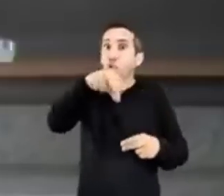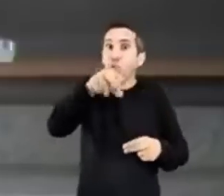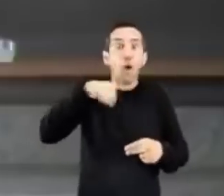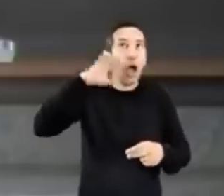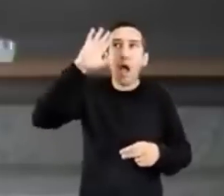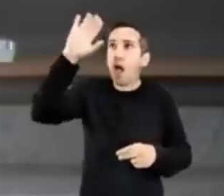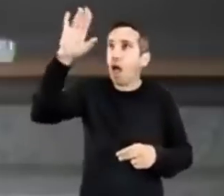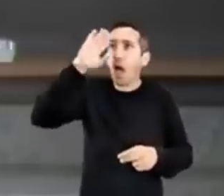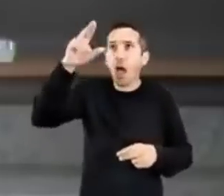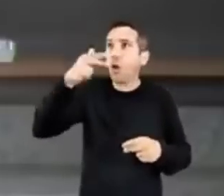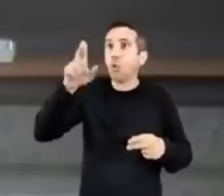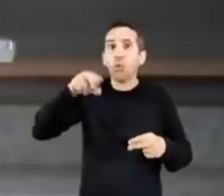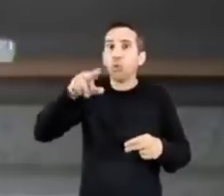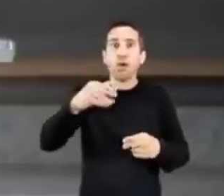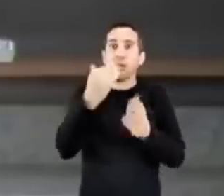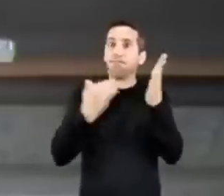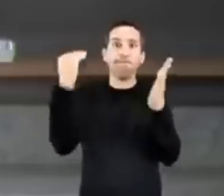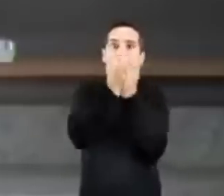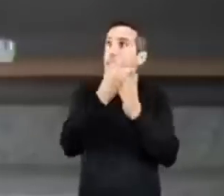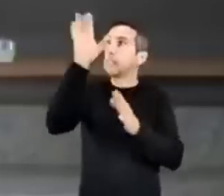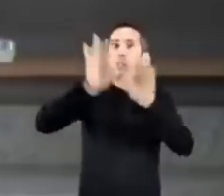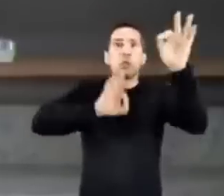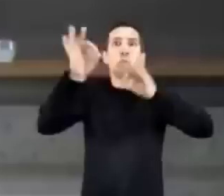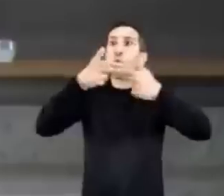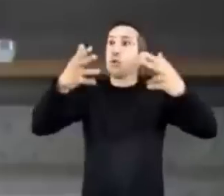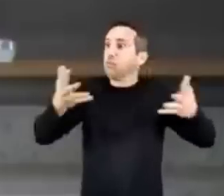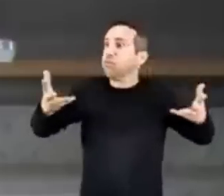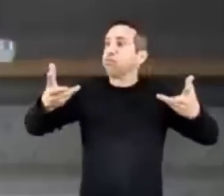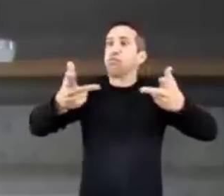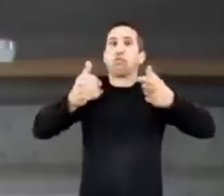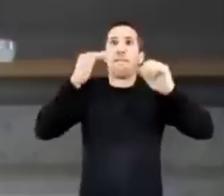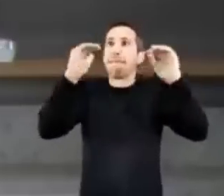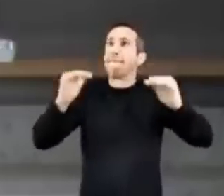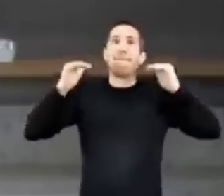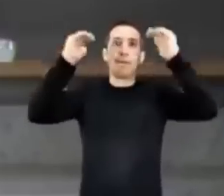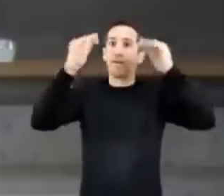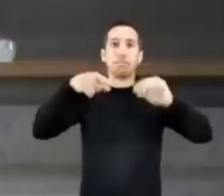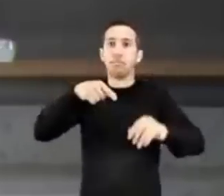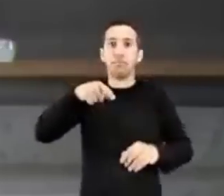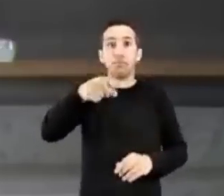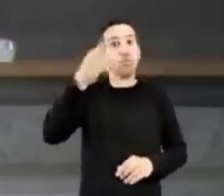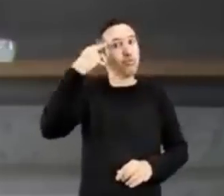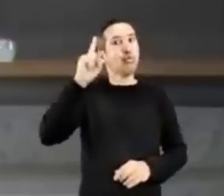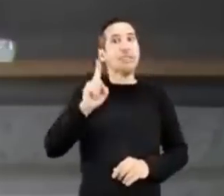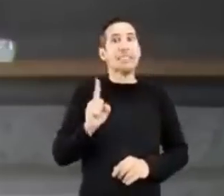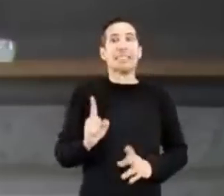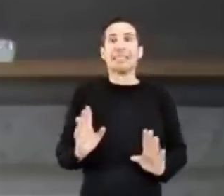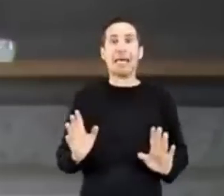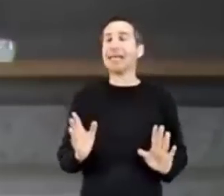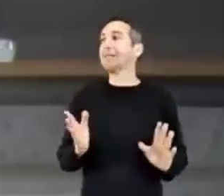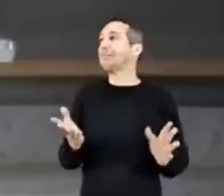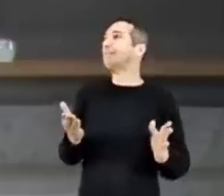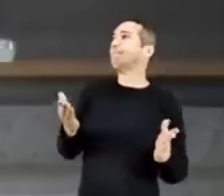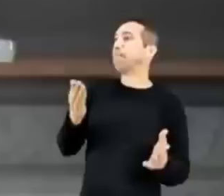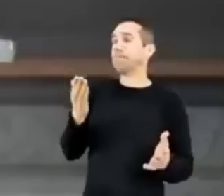do homem o que Deus tem preparado para você e para mim é algo grande nessa terra e algo grande mais grande maior ainda que a